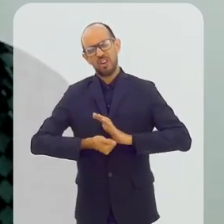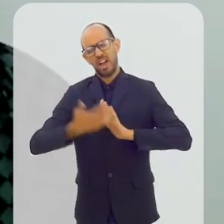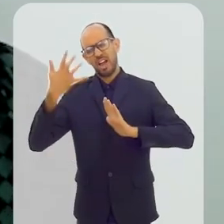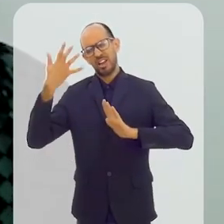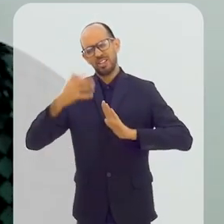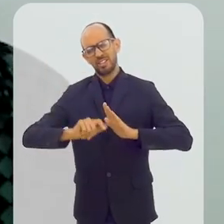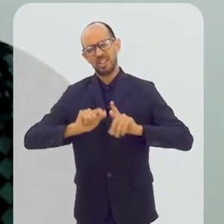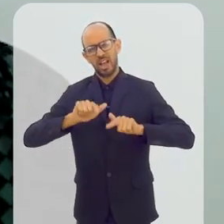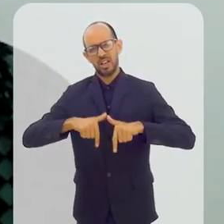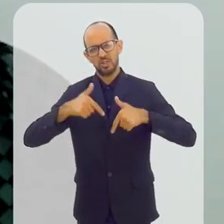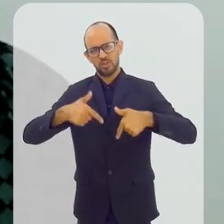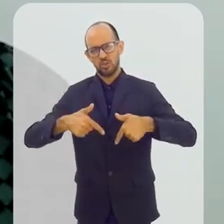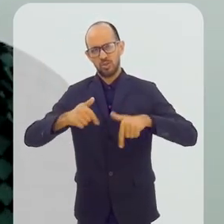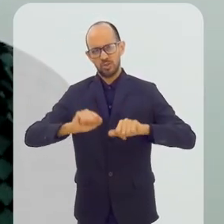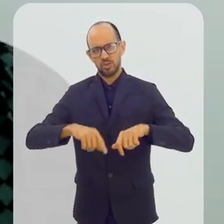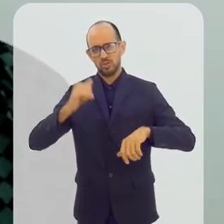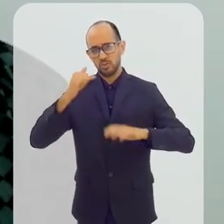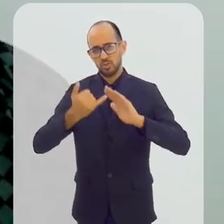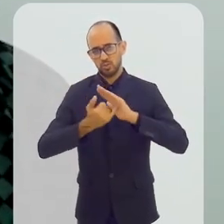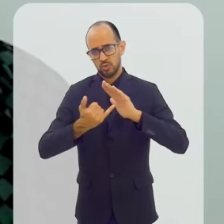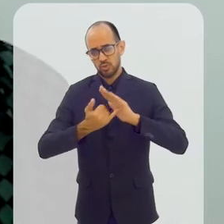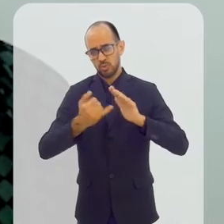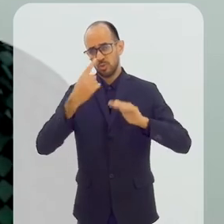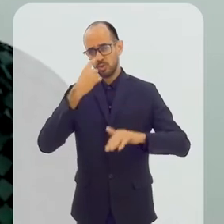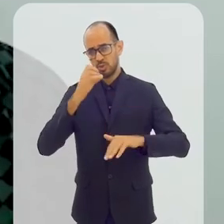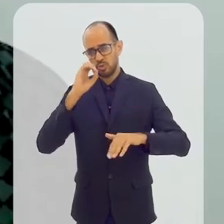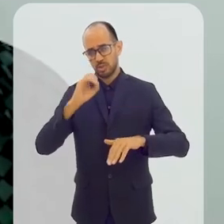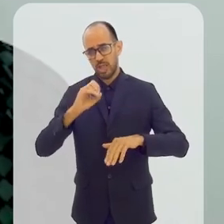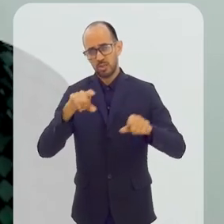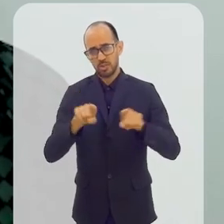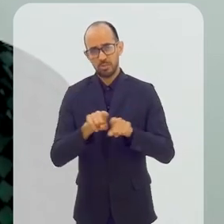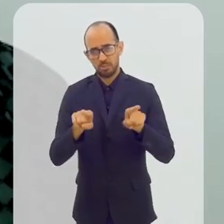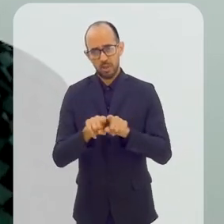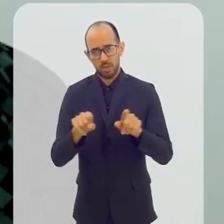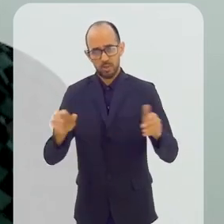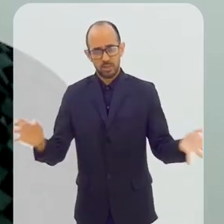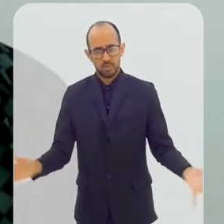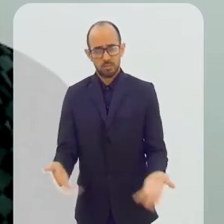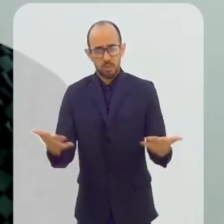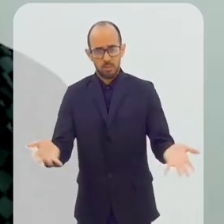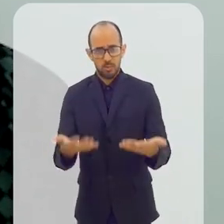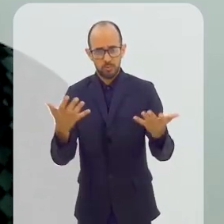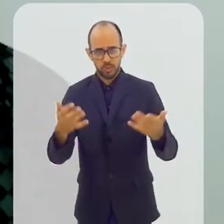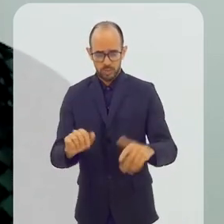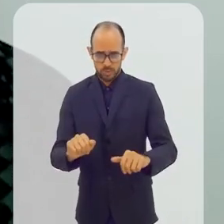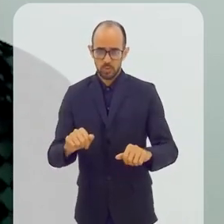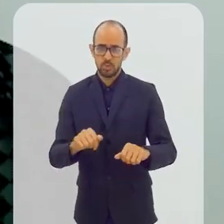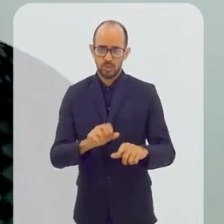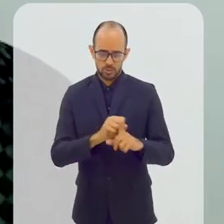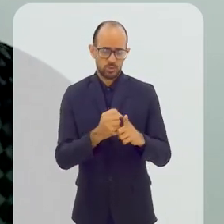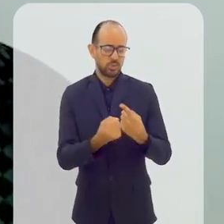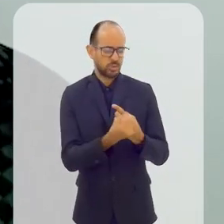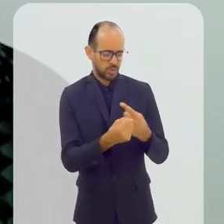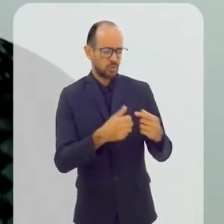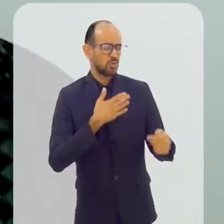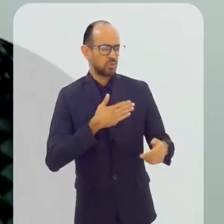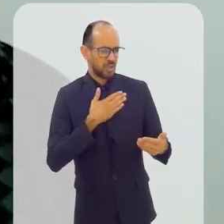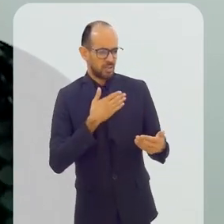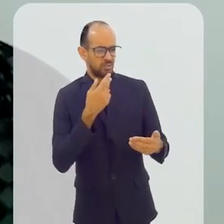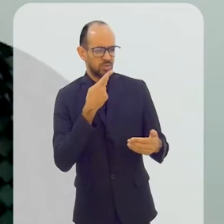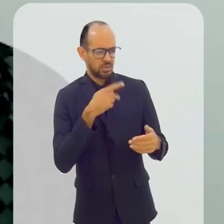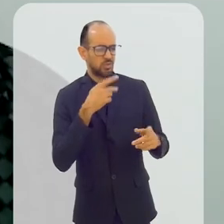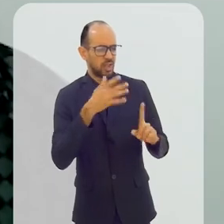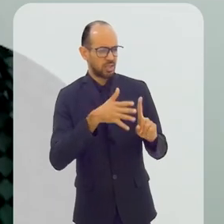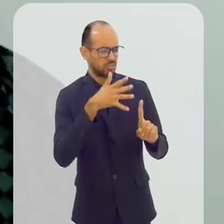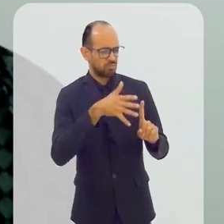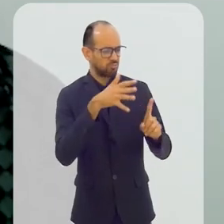aí do Instituto Lixo Zero e também do que está sendo promovido e provocado na sociedade. E que vocês dessem a palavrinha